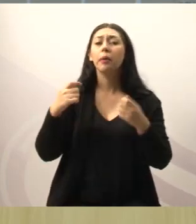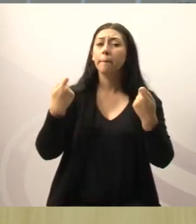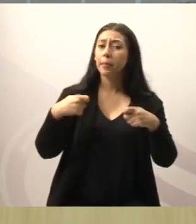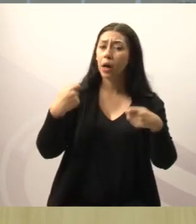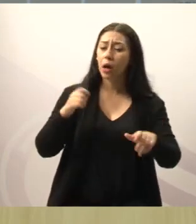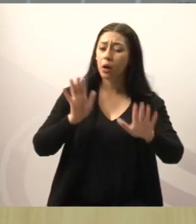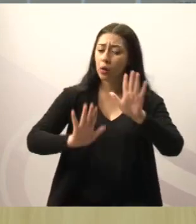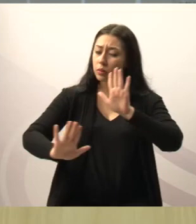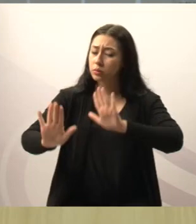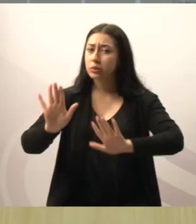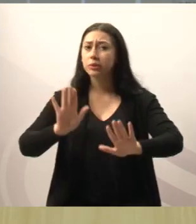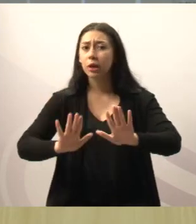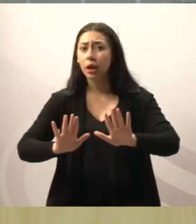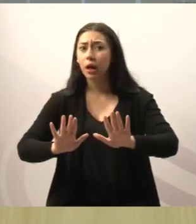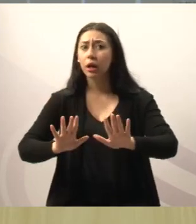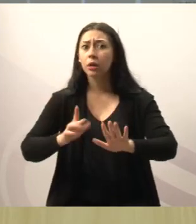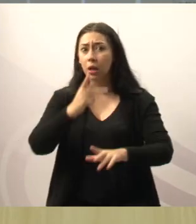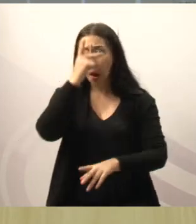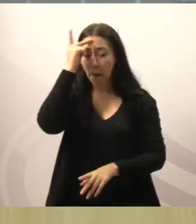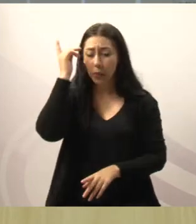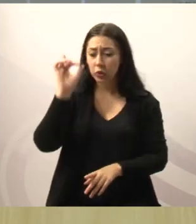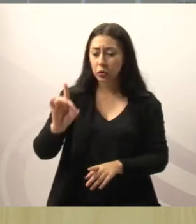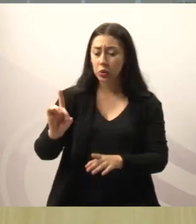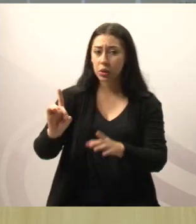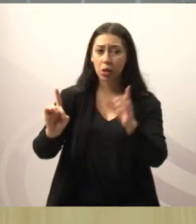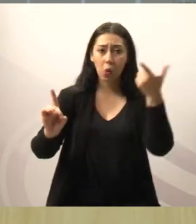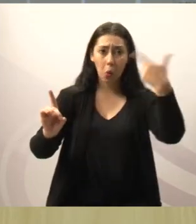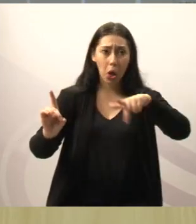para o distanciamento social controlado,